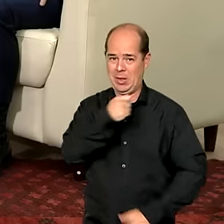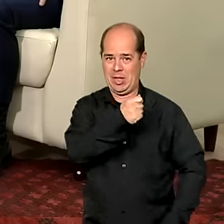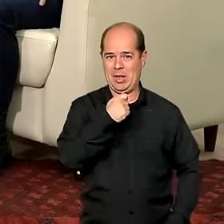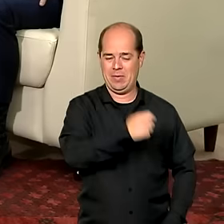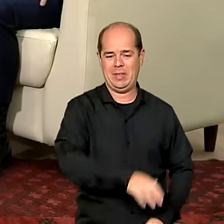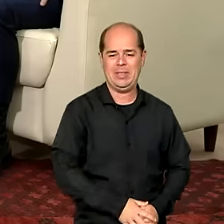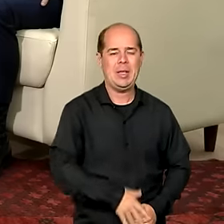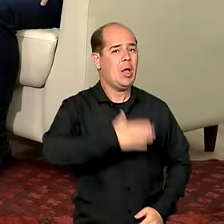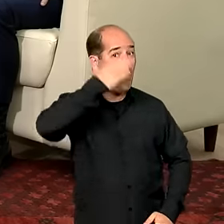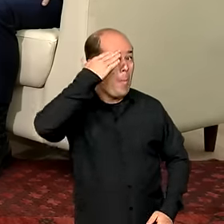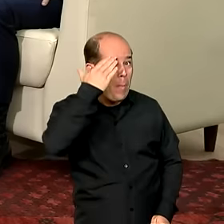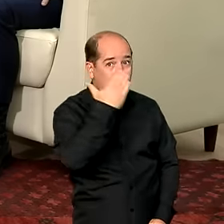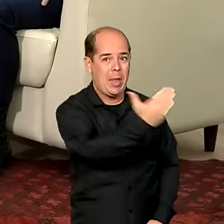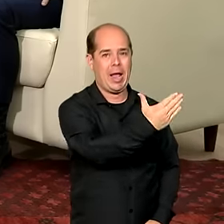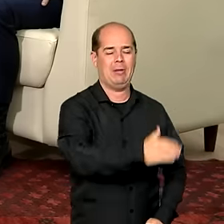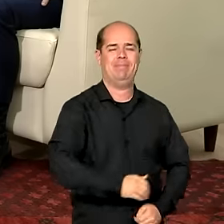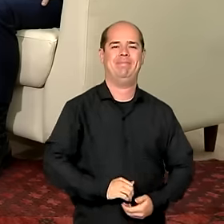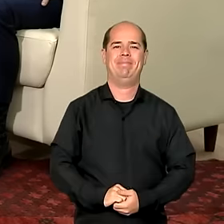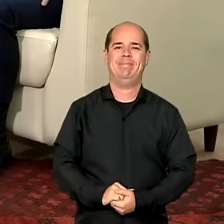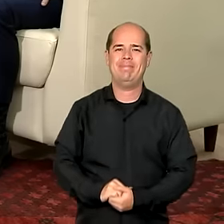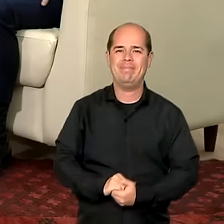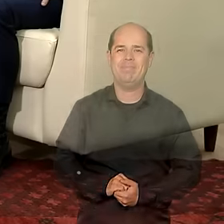obrigado Luciano Obrigado